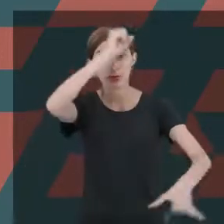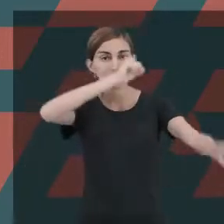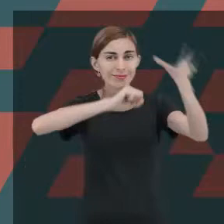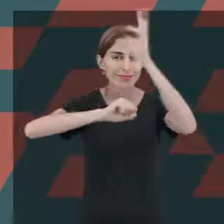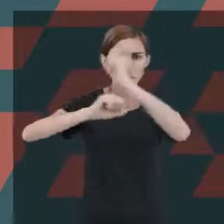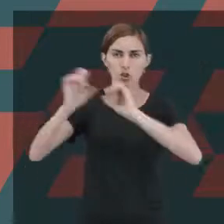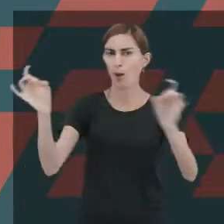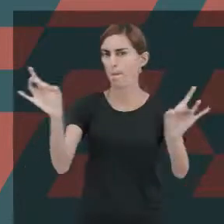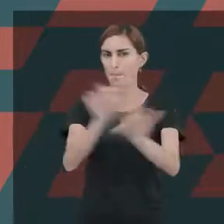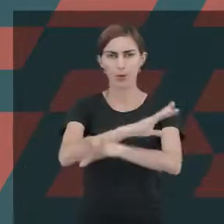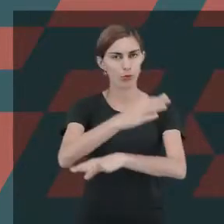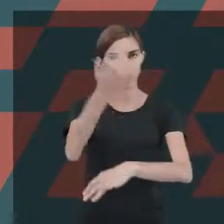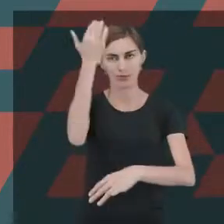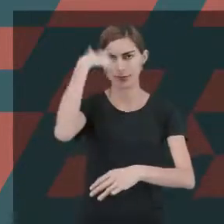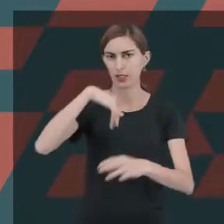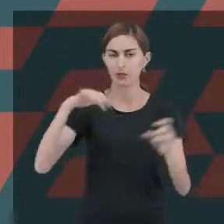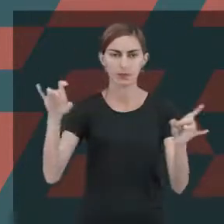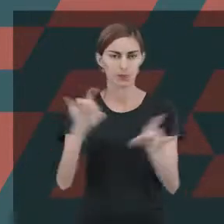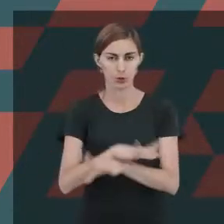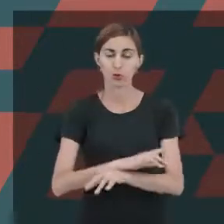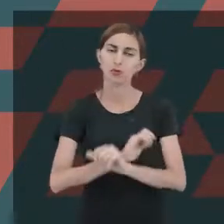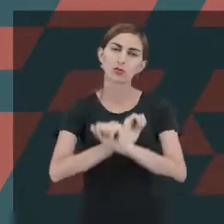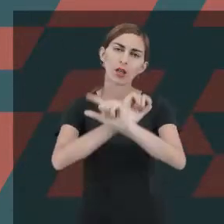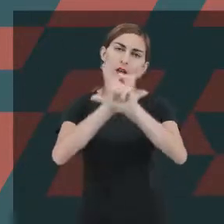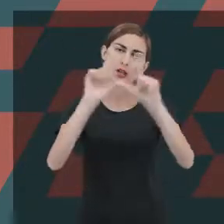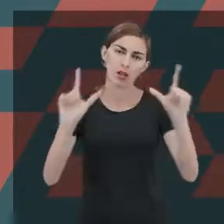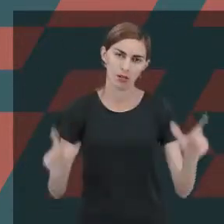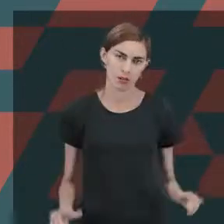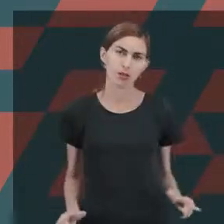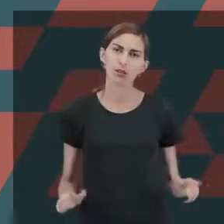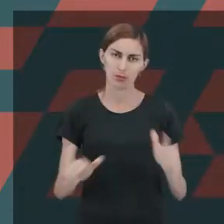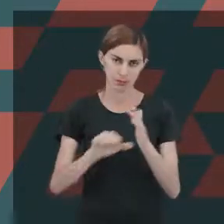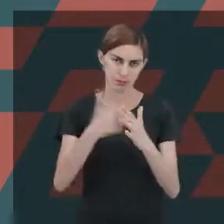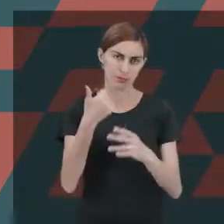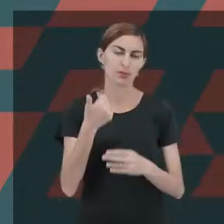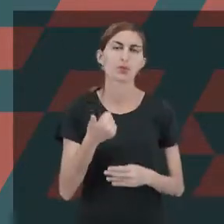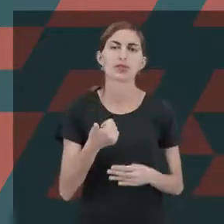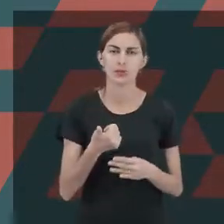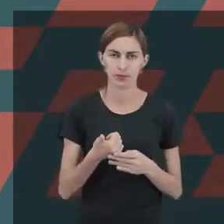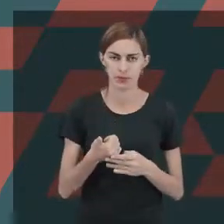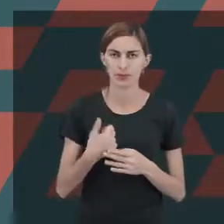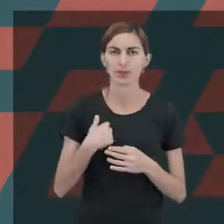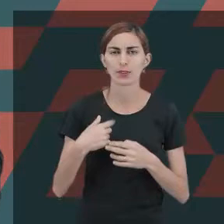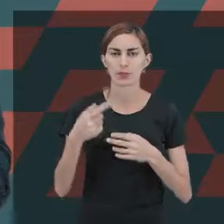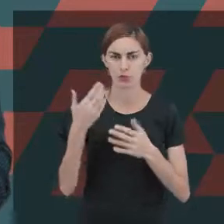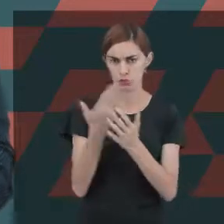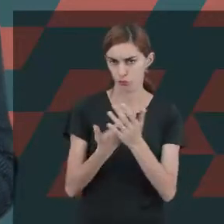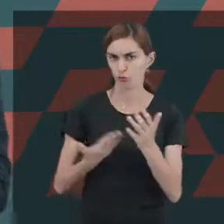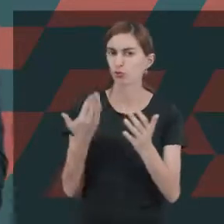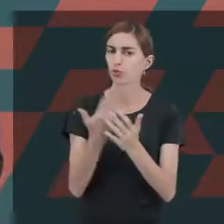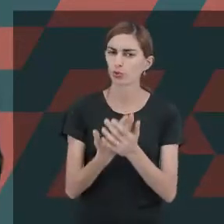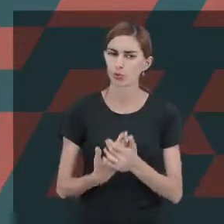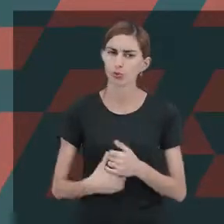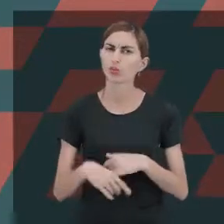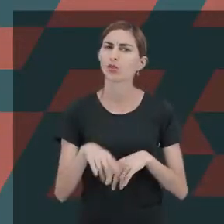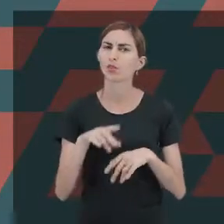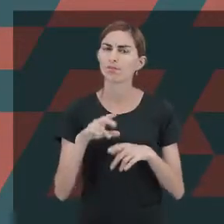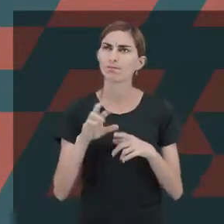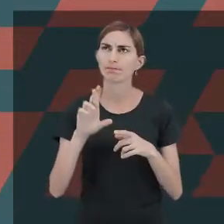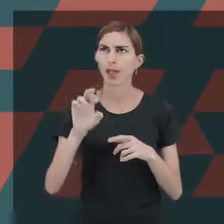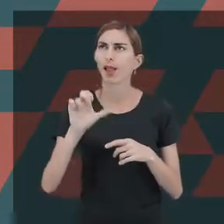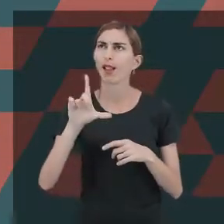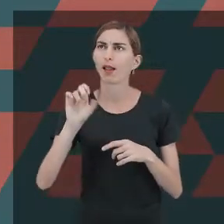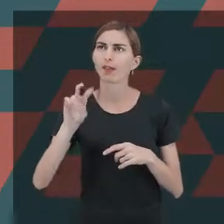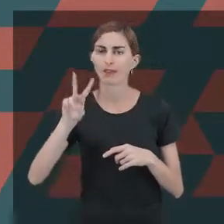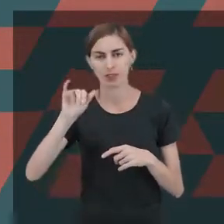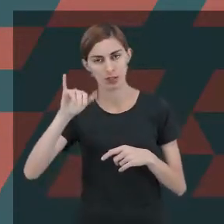aprendizagens já desenvolvidas. Claro que nesse primeiro momento, para o estudo, isso foi de grande